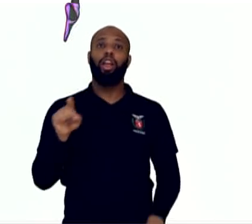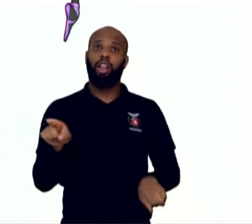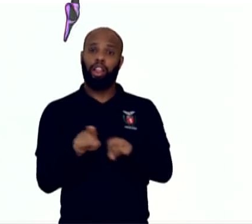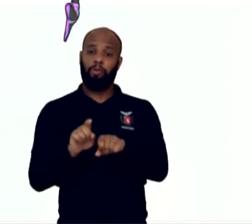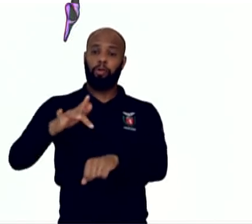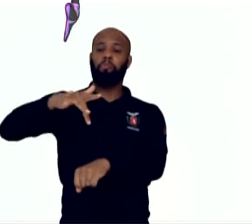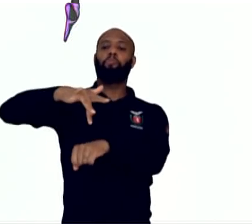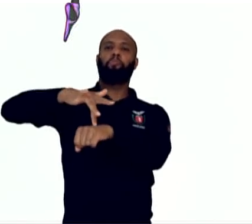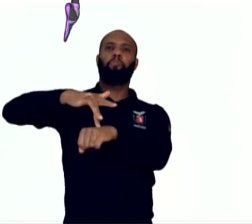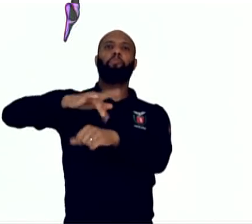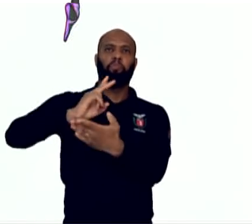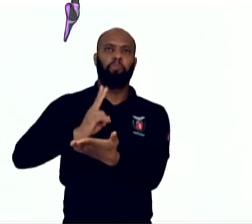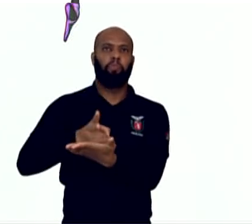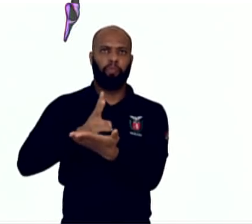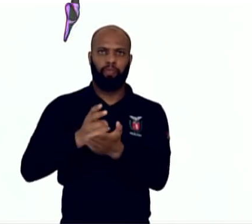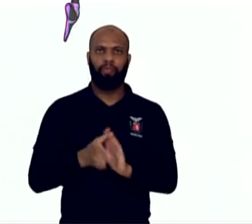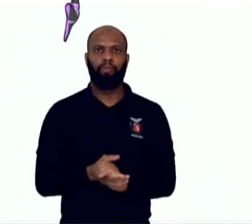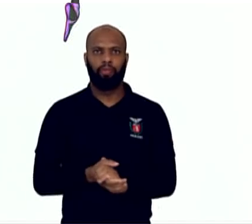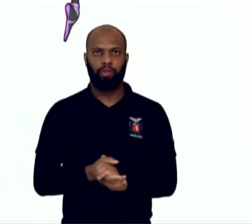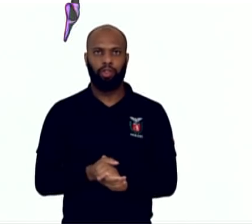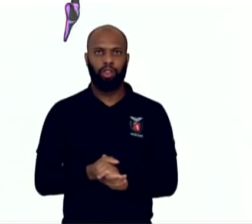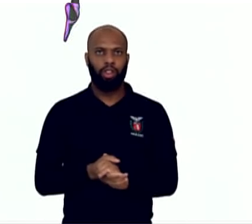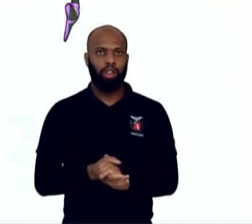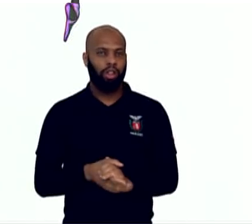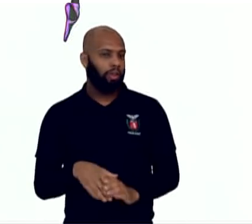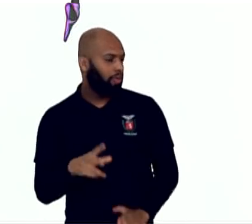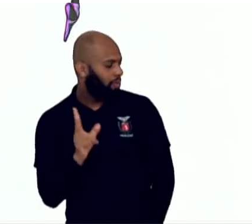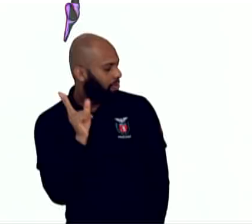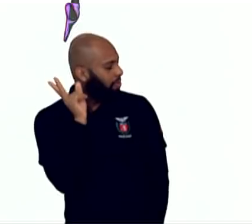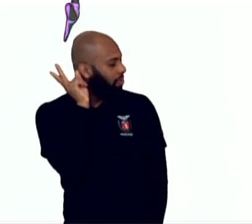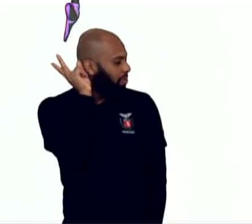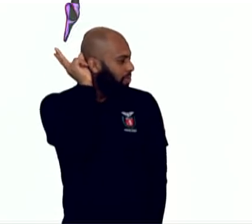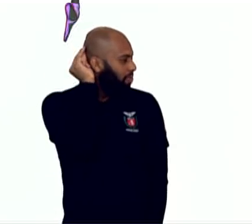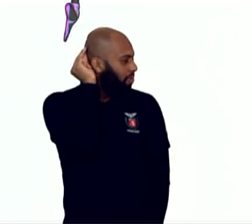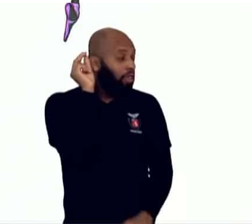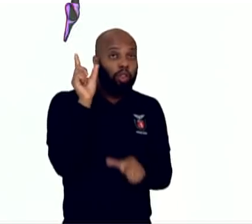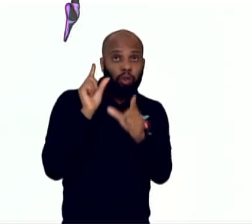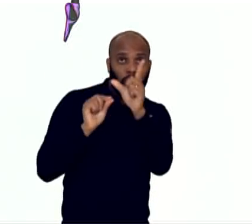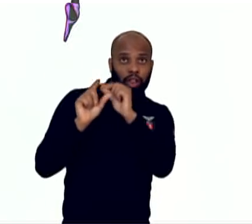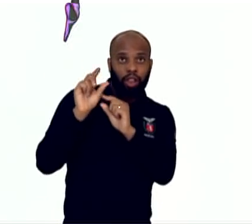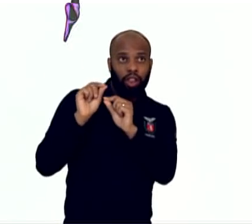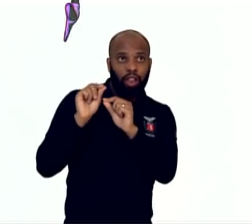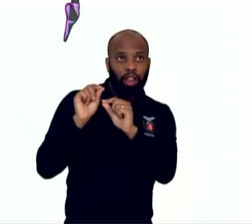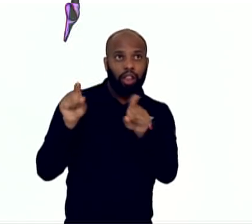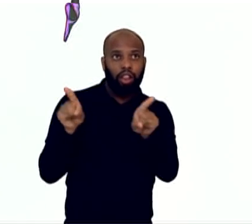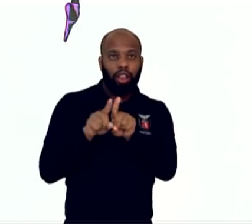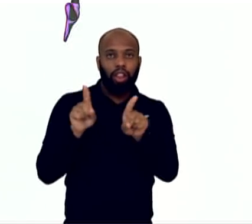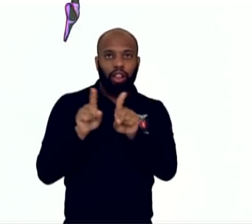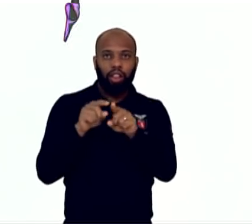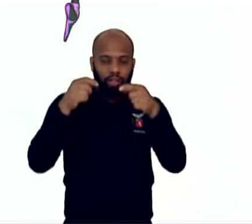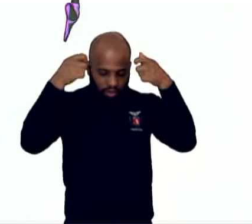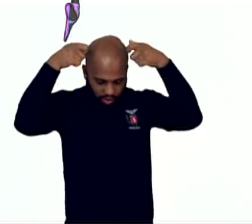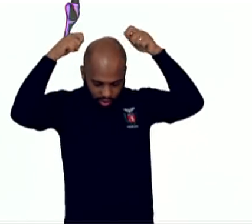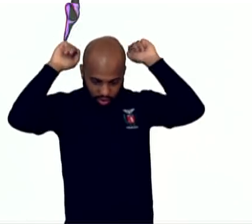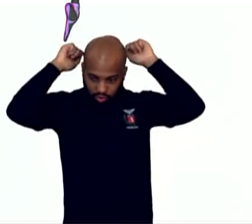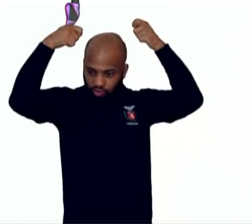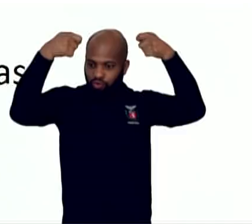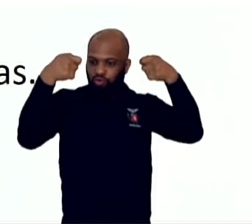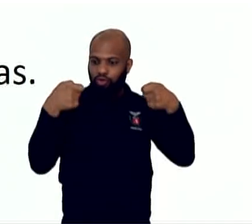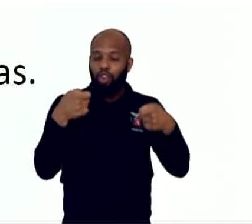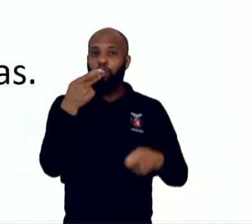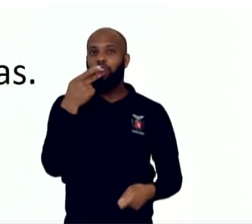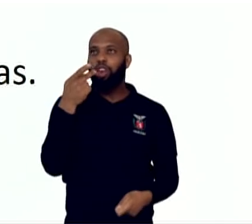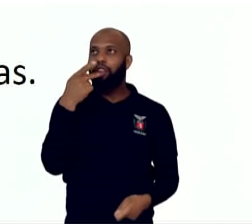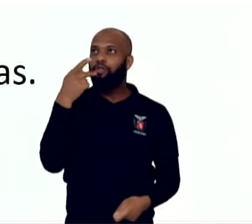lugar. Põe no cabelo uma estrela e um véu, e diz que caiu do céu.